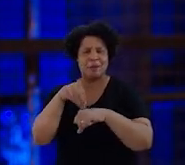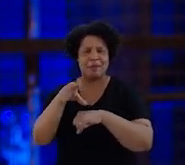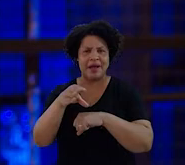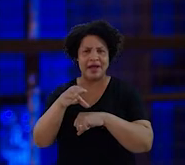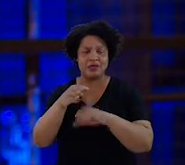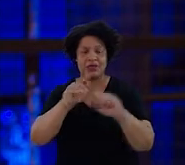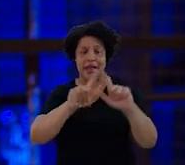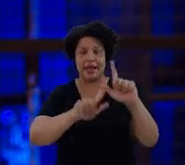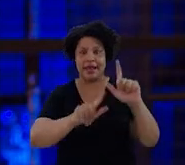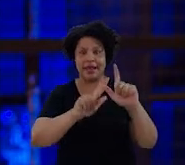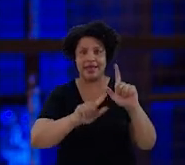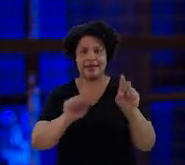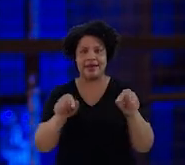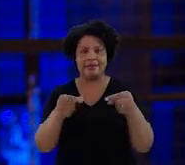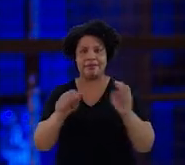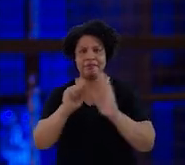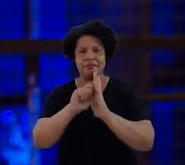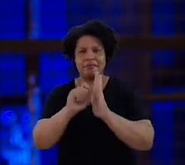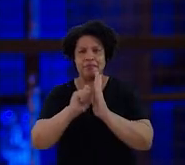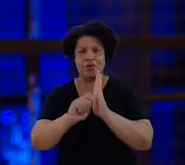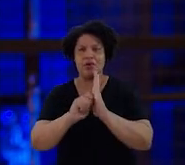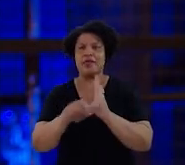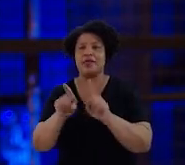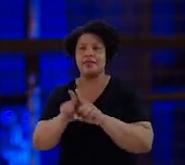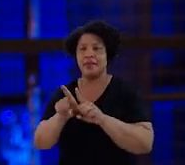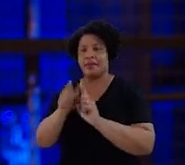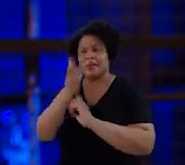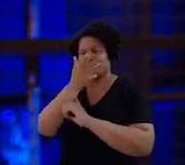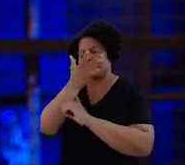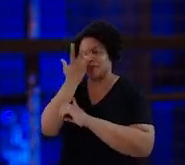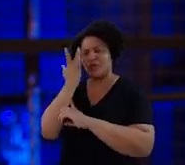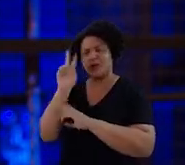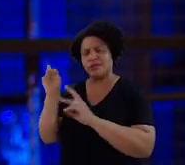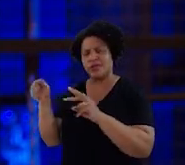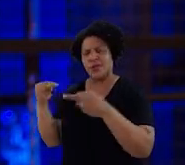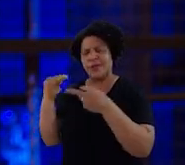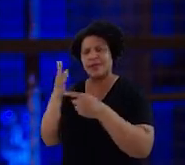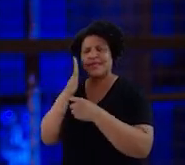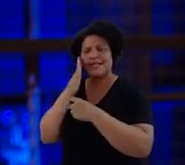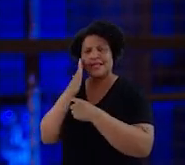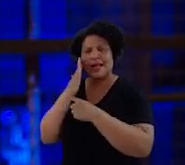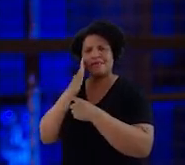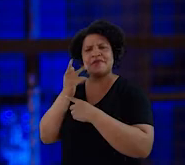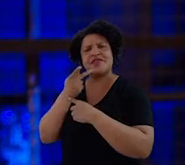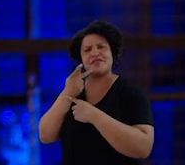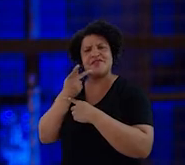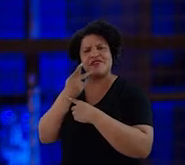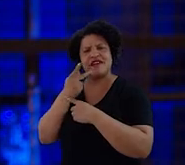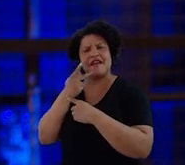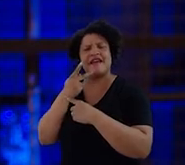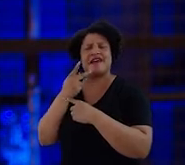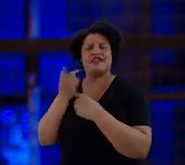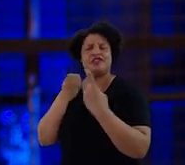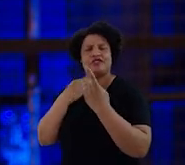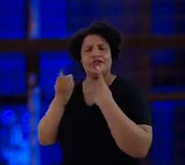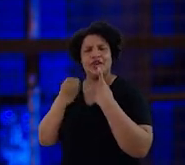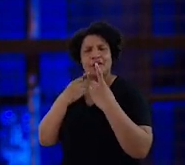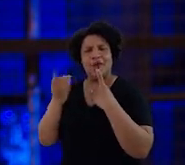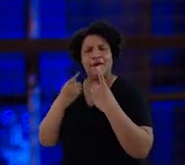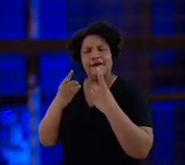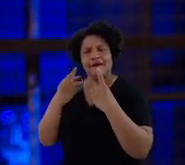nas minhas letras, mas a partir do meu nome as pessoas já têm uma noção do que eu estou pra dizer, pra dialogar com o público